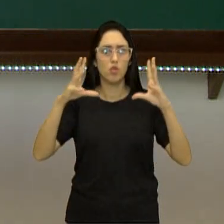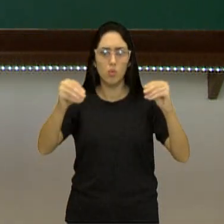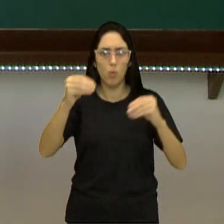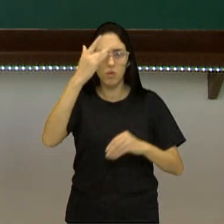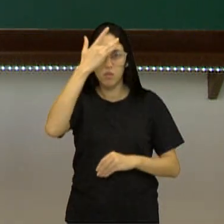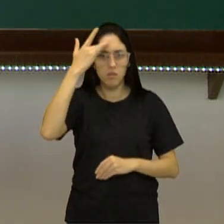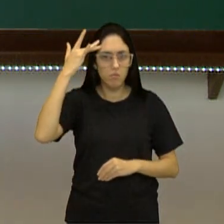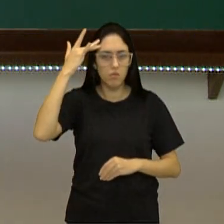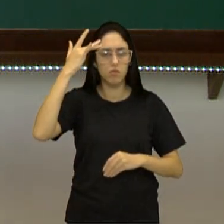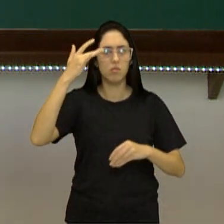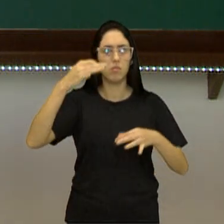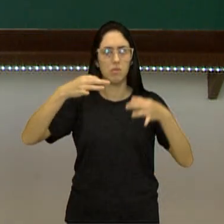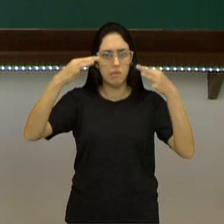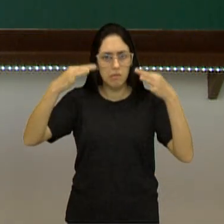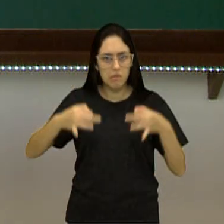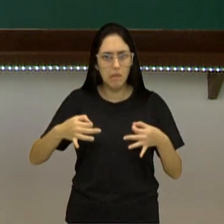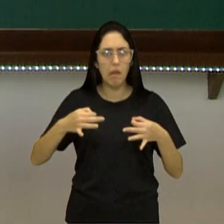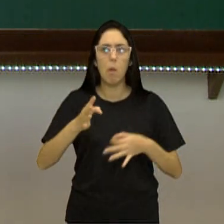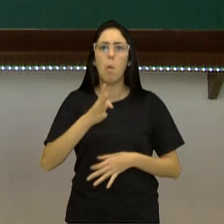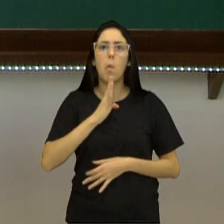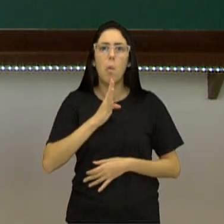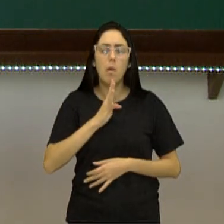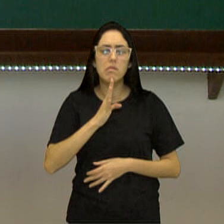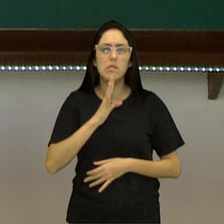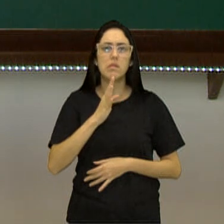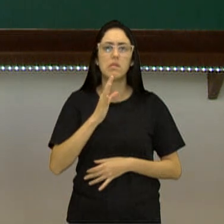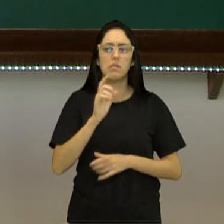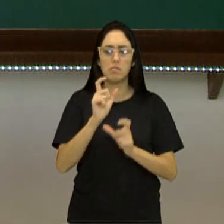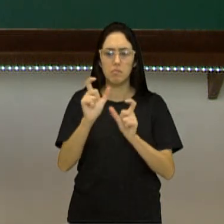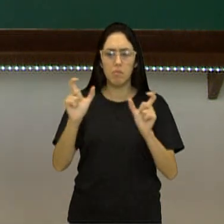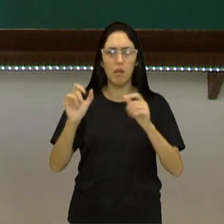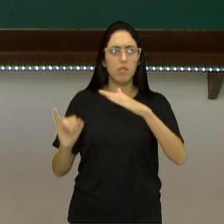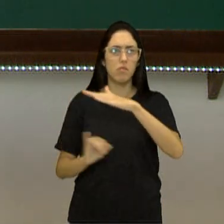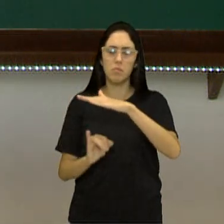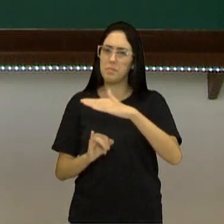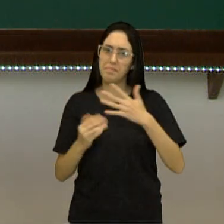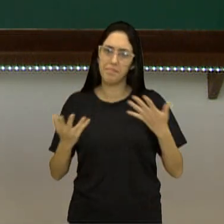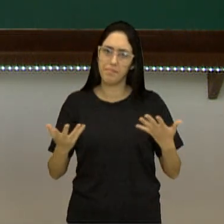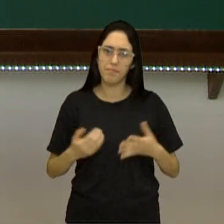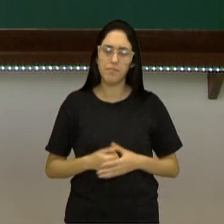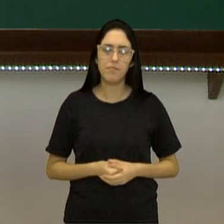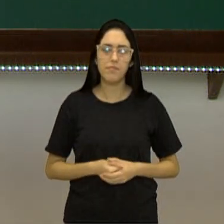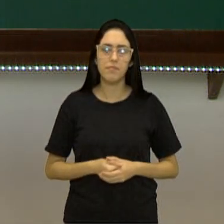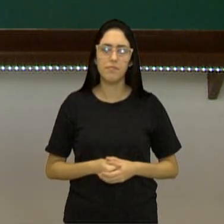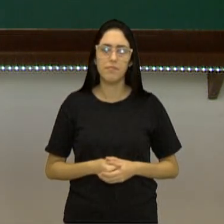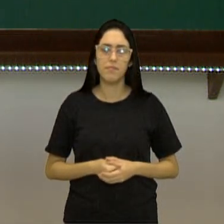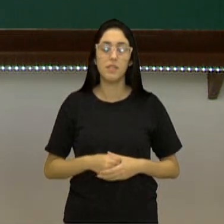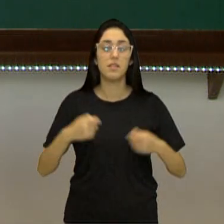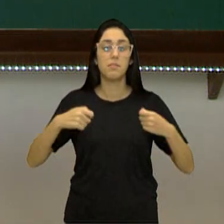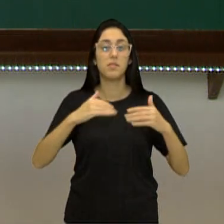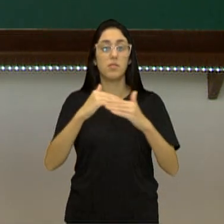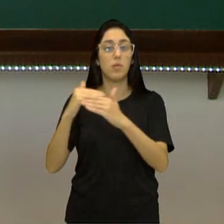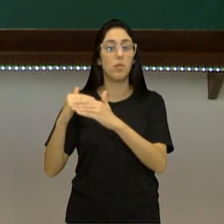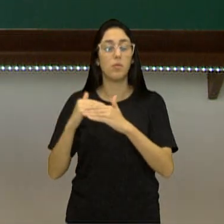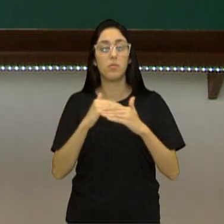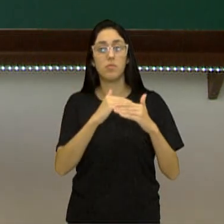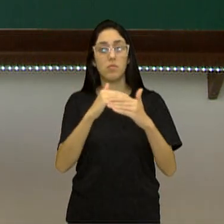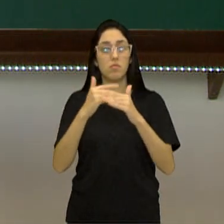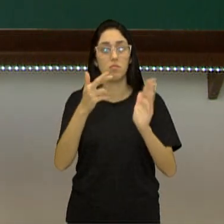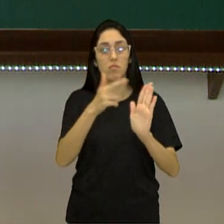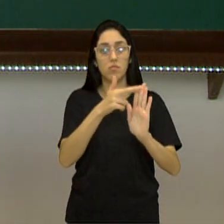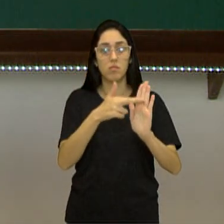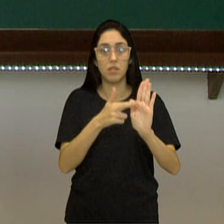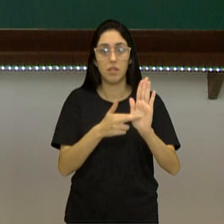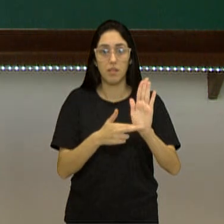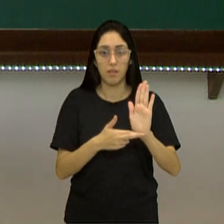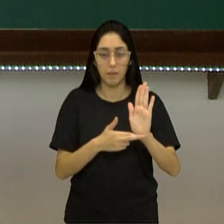adequação, enfim, vão conhecer a variante que você pode utilizar de maneira informal ali. De acordo com a norma padrão, como eu falei, situação de